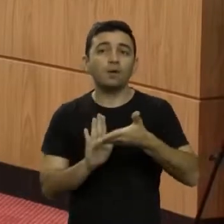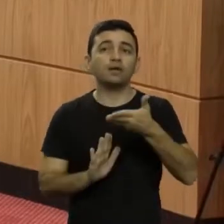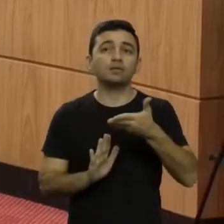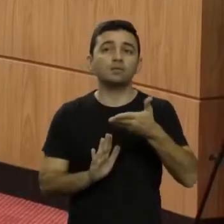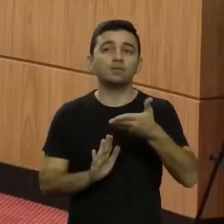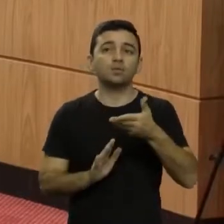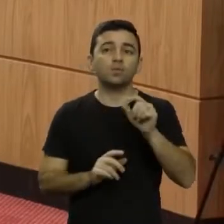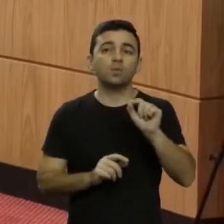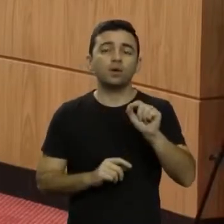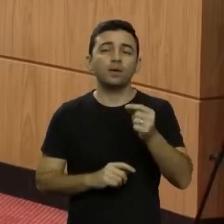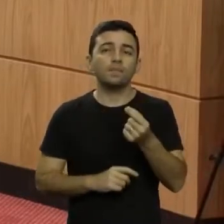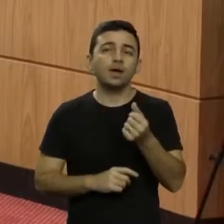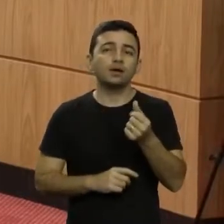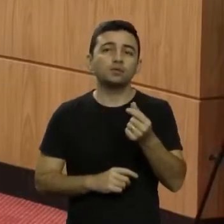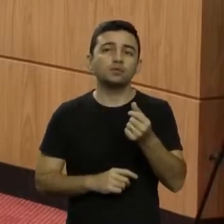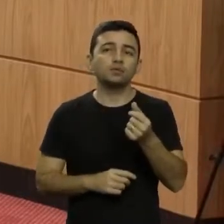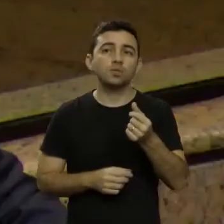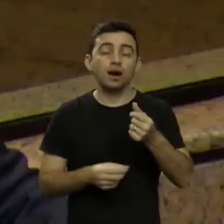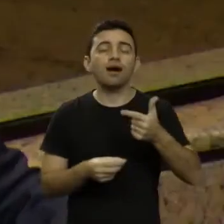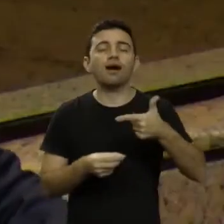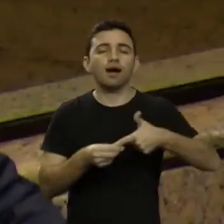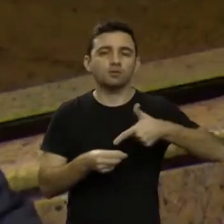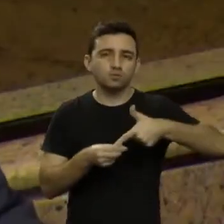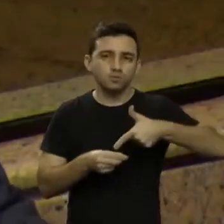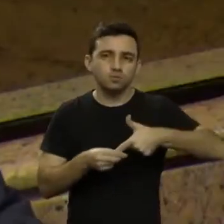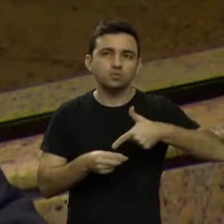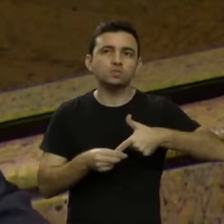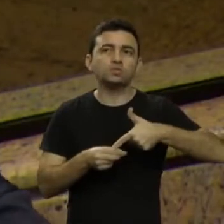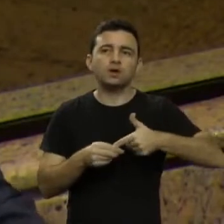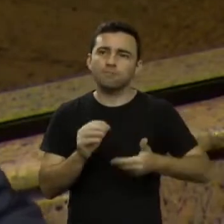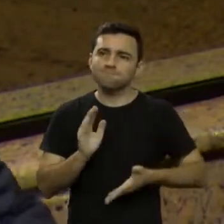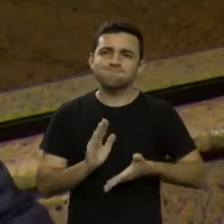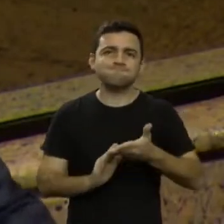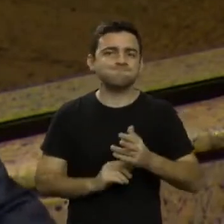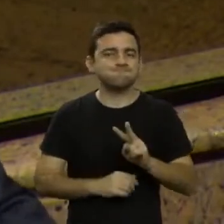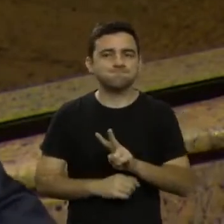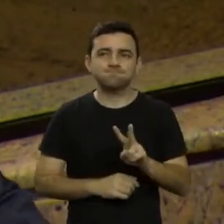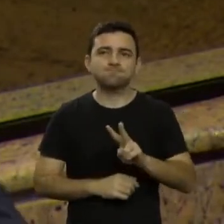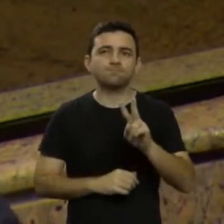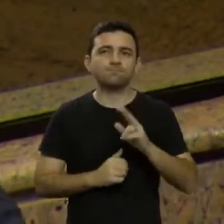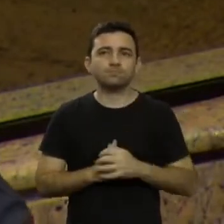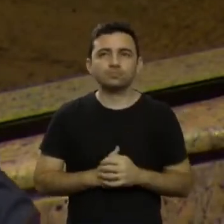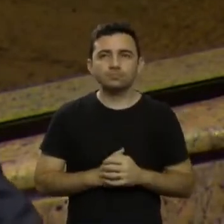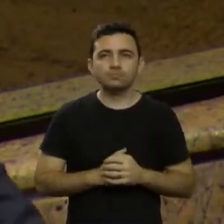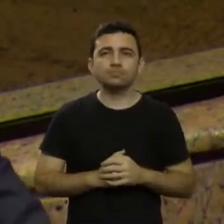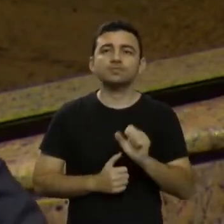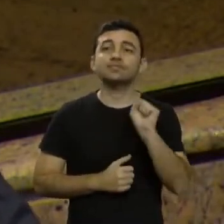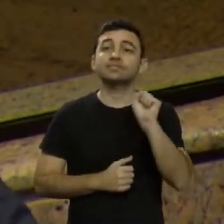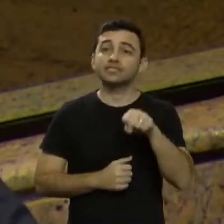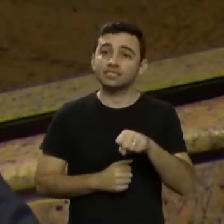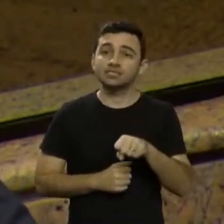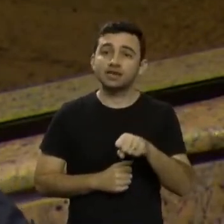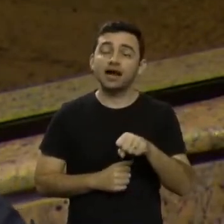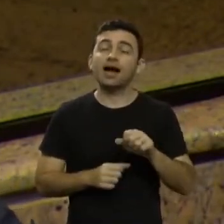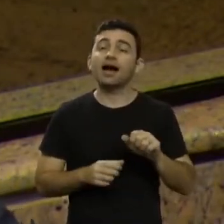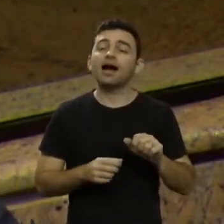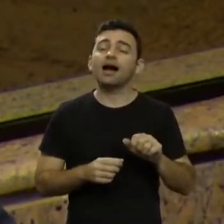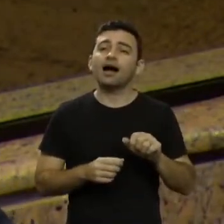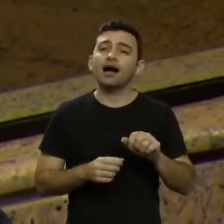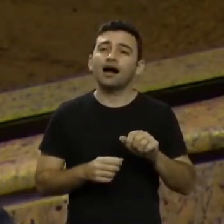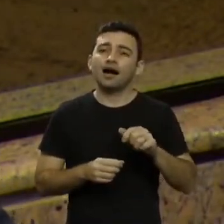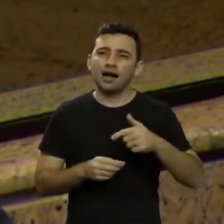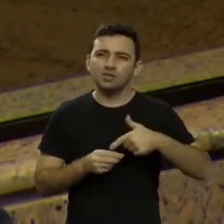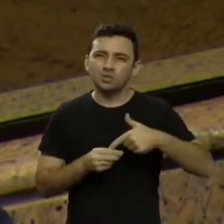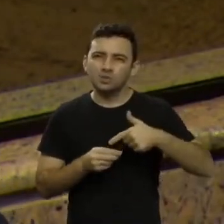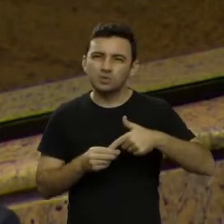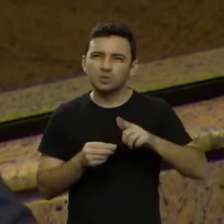o preço da gasolina, aumentando o valor da gasolina. É isso mesmo. A gasolina, que hoje está na casa de